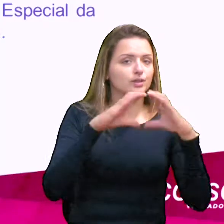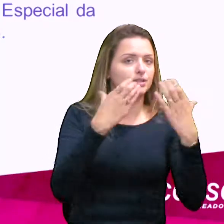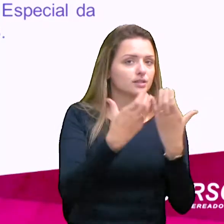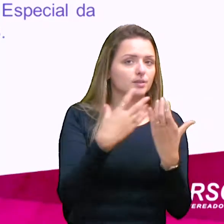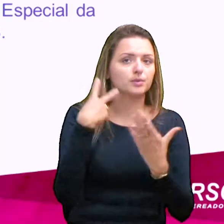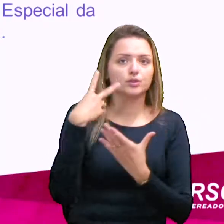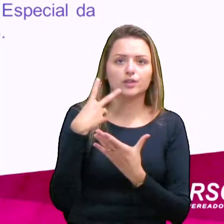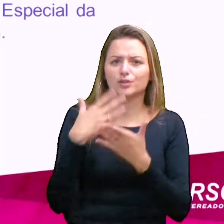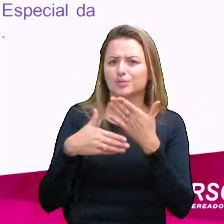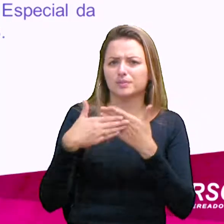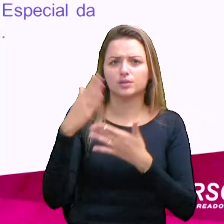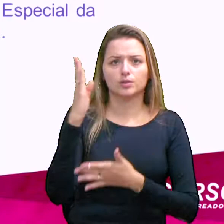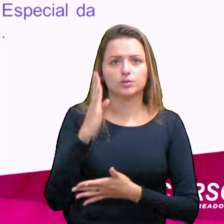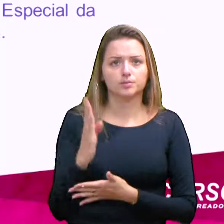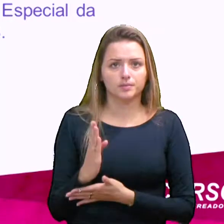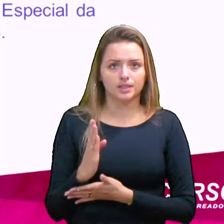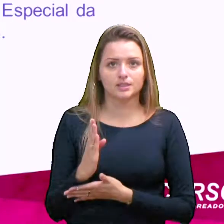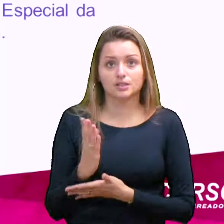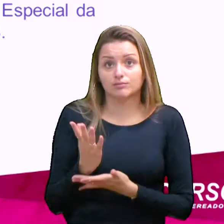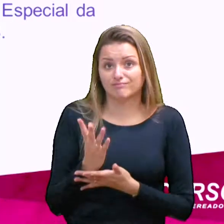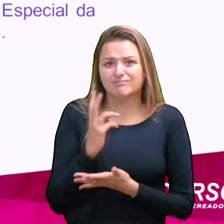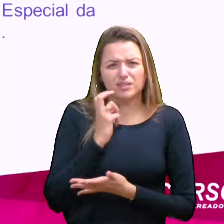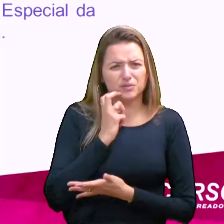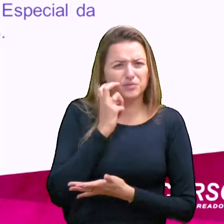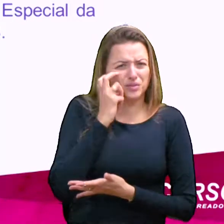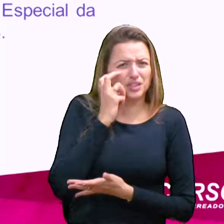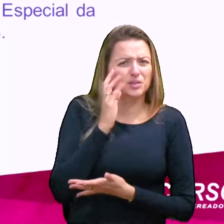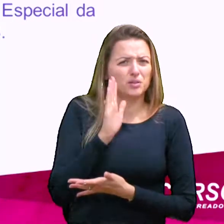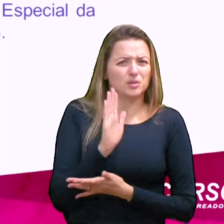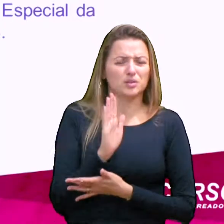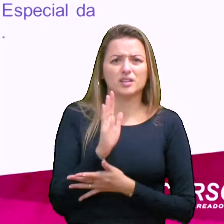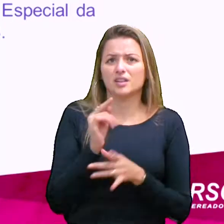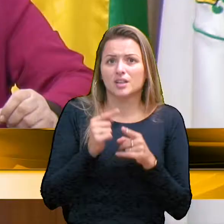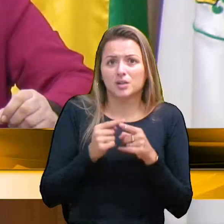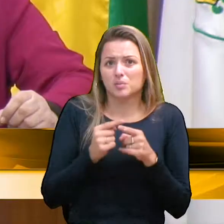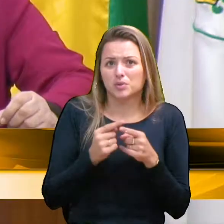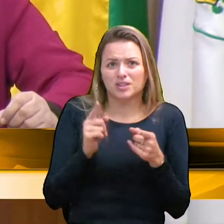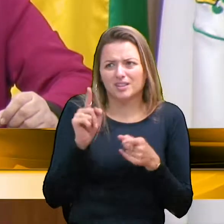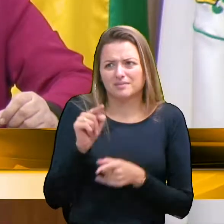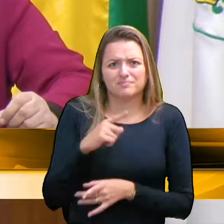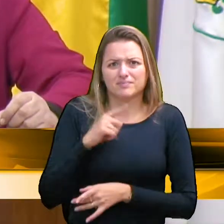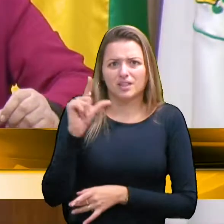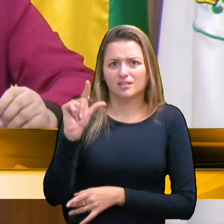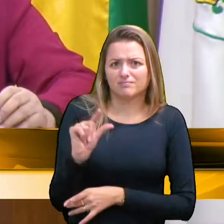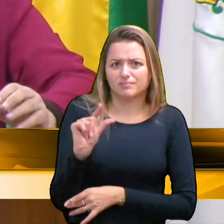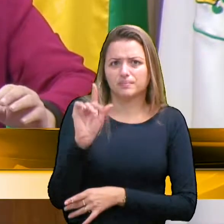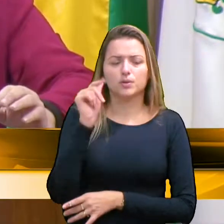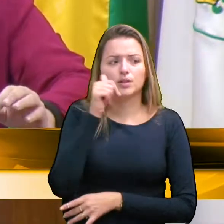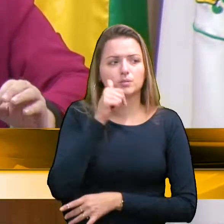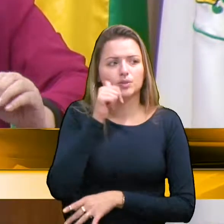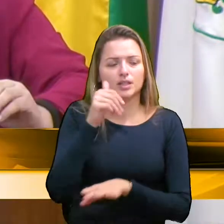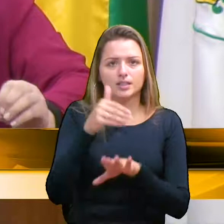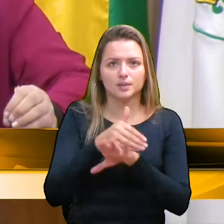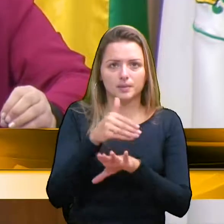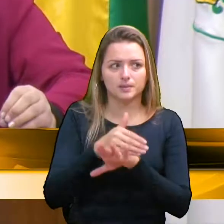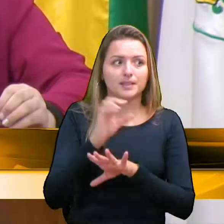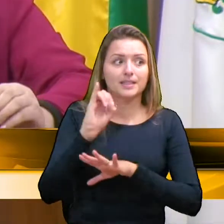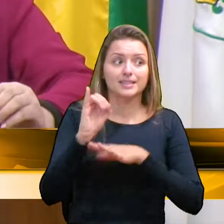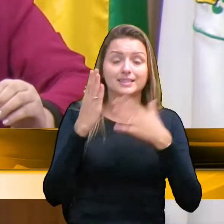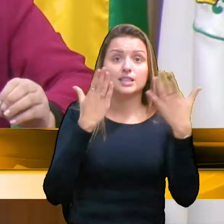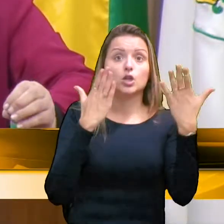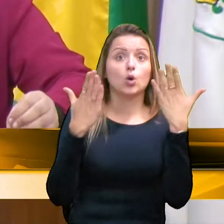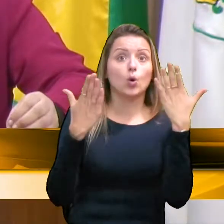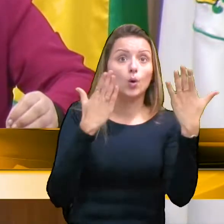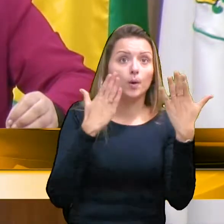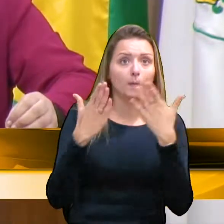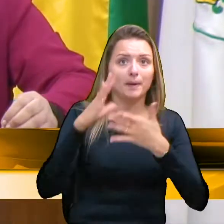brasileiros, bastante vergonhoso, né, da participação feminina das mulheres. Se nós formos comparar com a